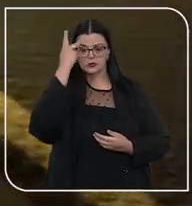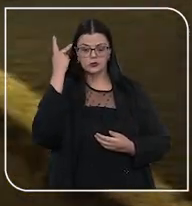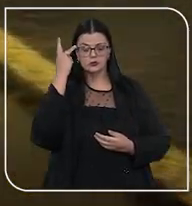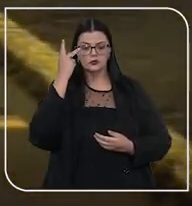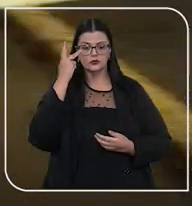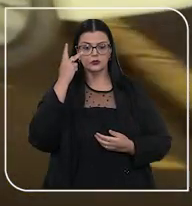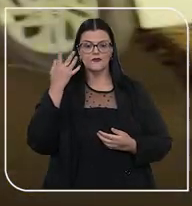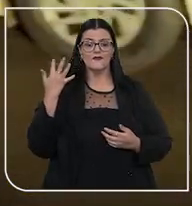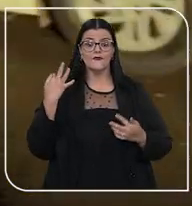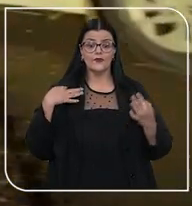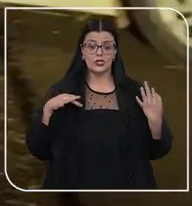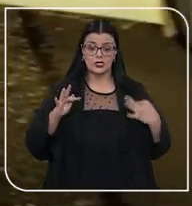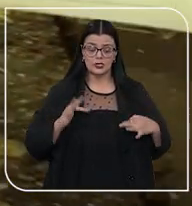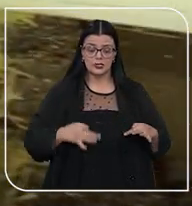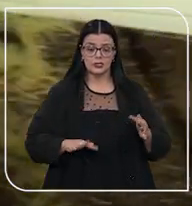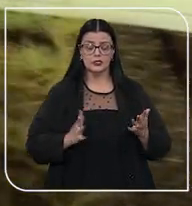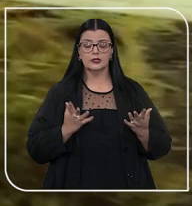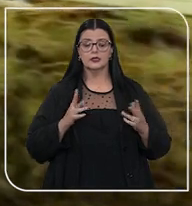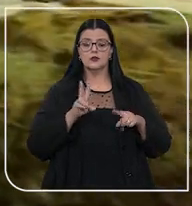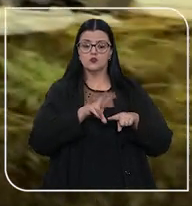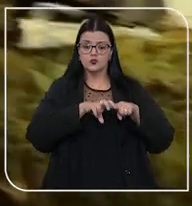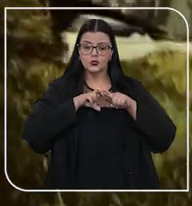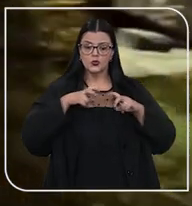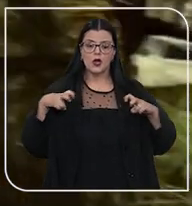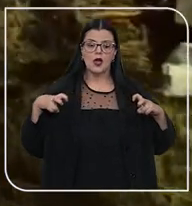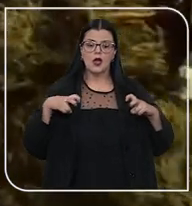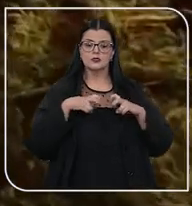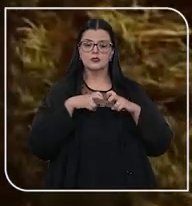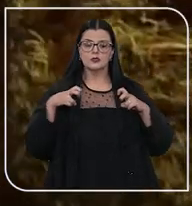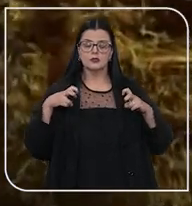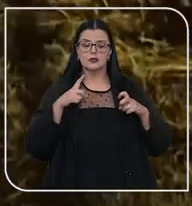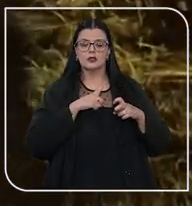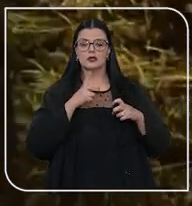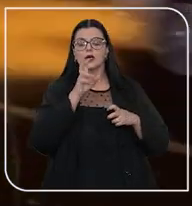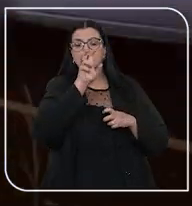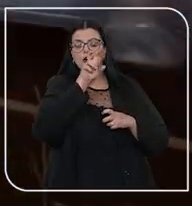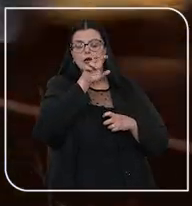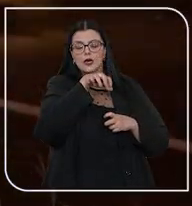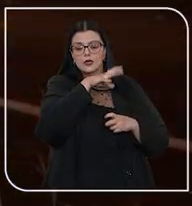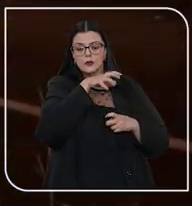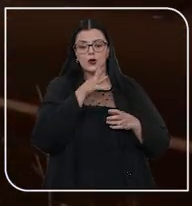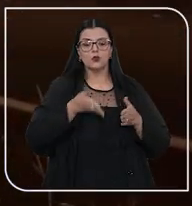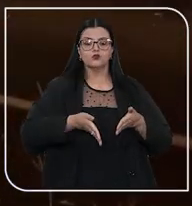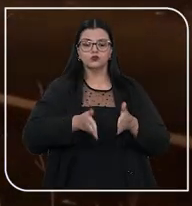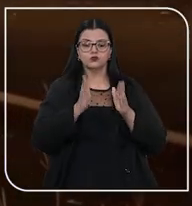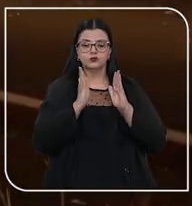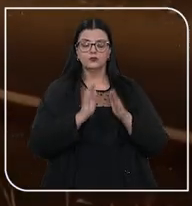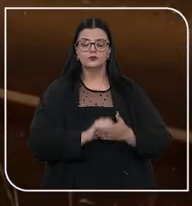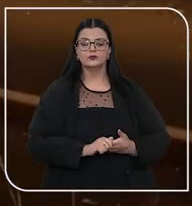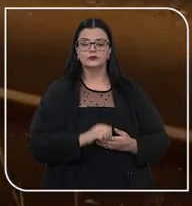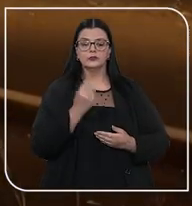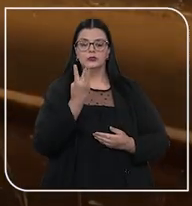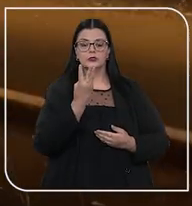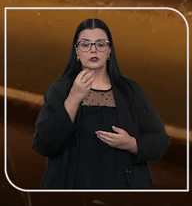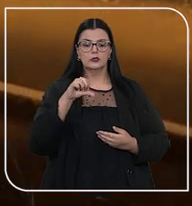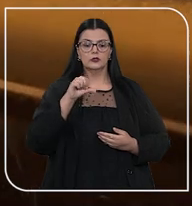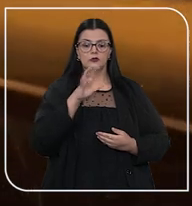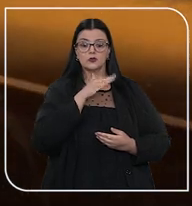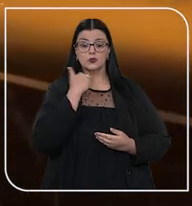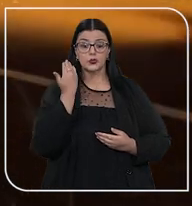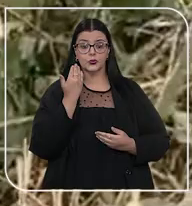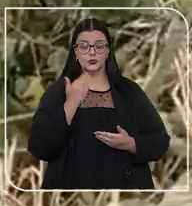781 pessoas ficaram feridas no trânsito por causa de acidentes envolvendo animais na pista.